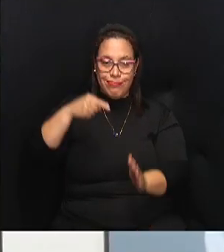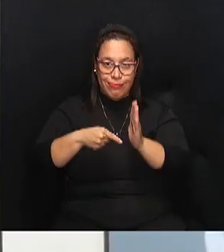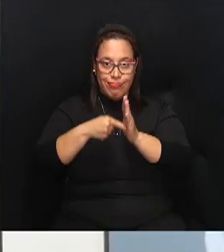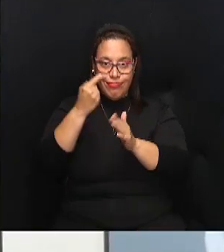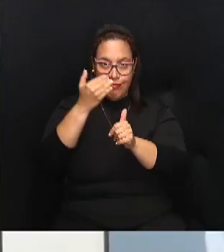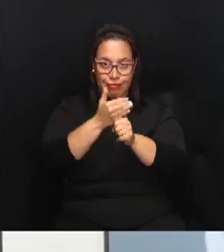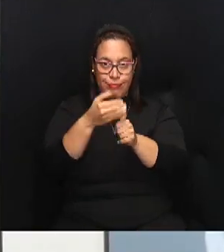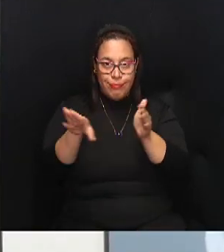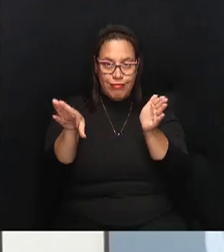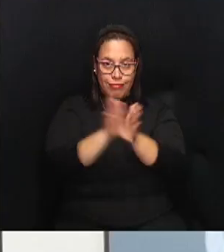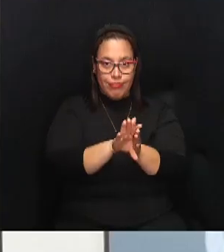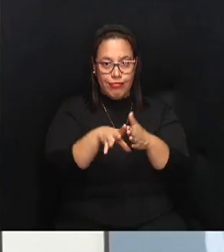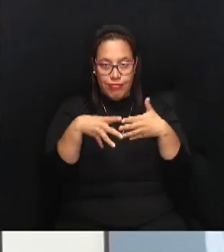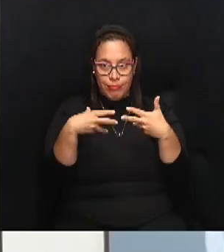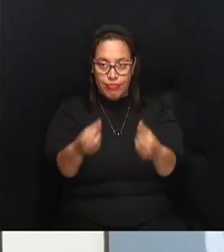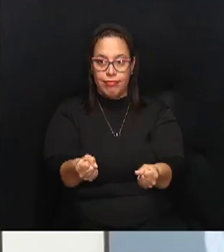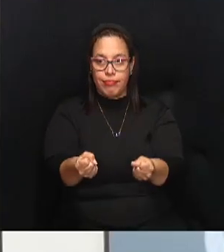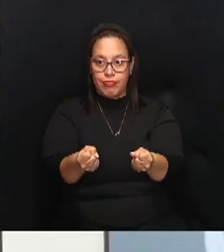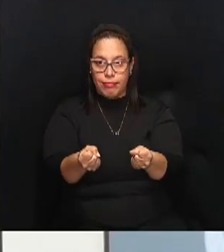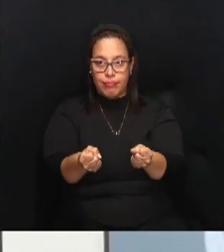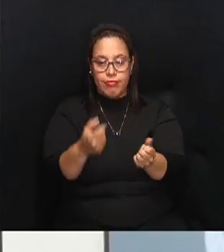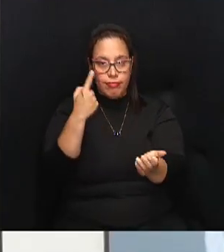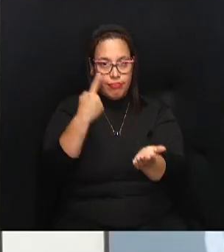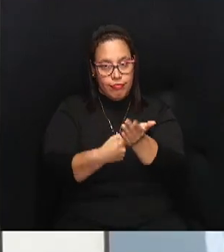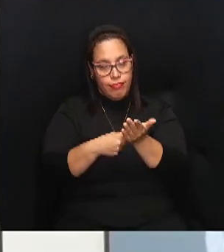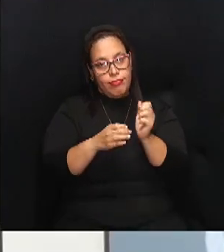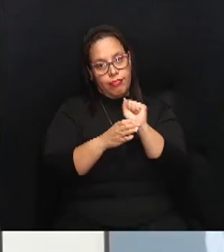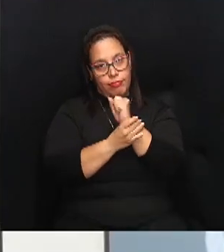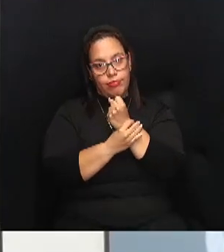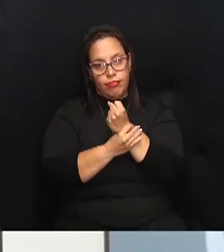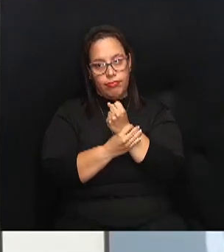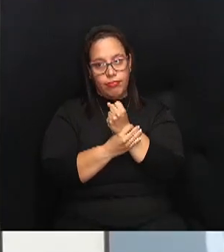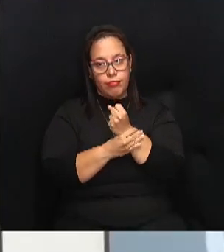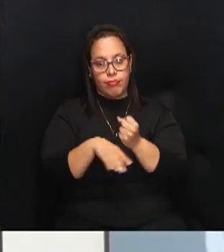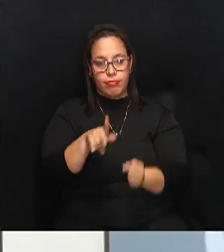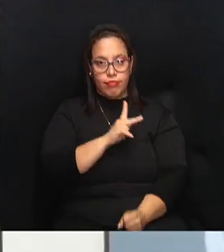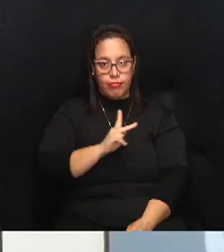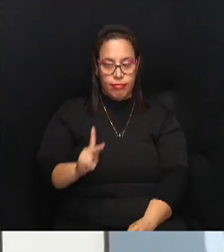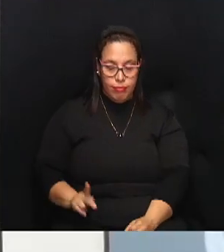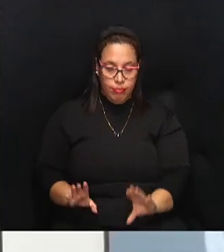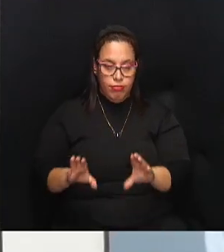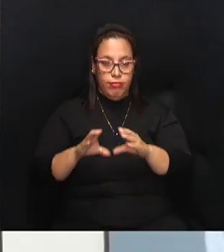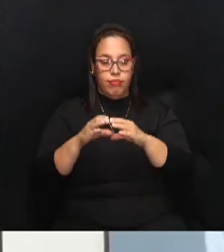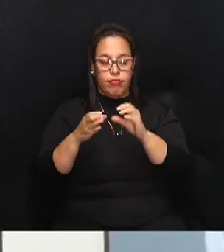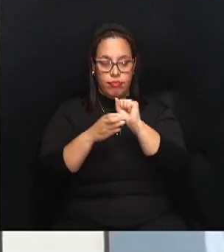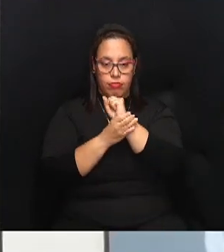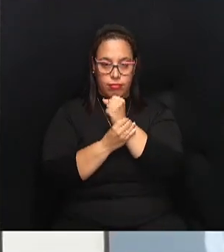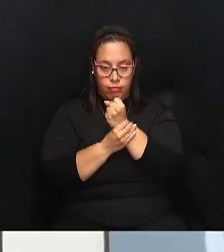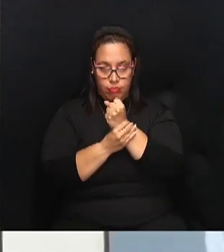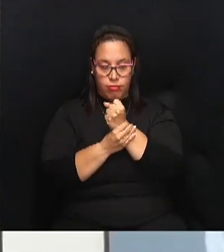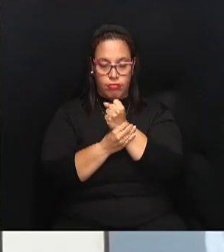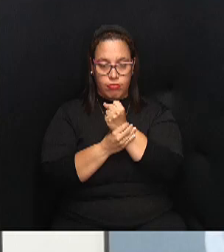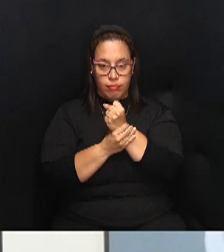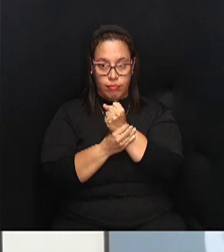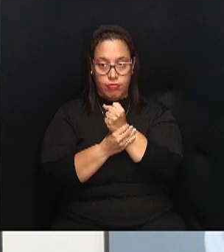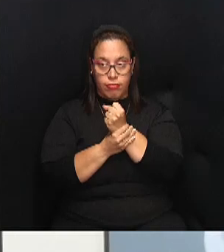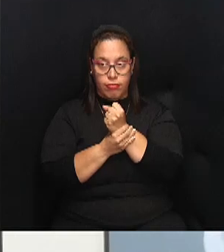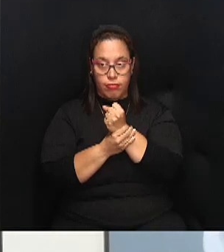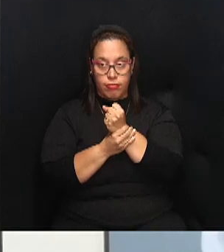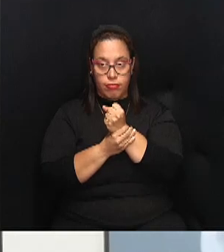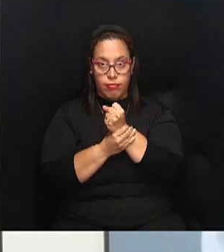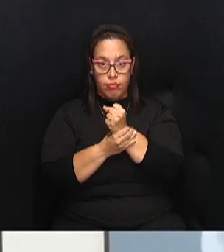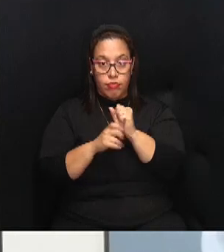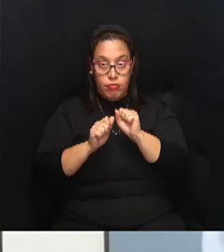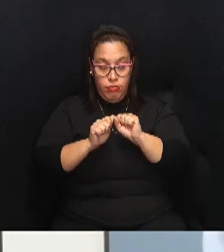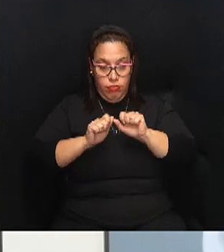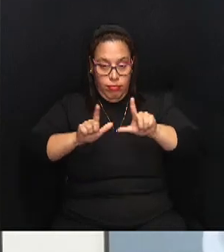mandato, chegou já assumindo esse compromisso junto à segurança, presidindo a Comissão de Segurança, e escancarou